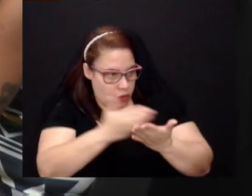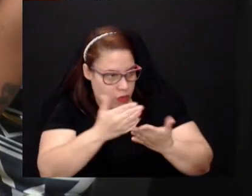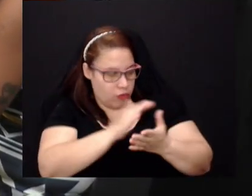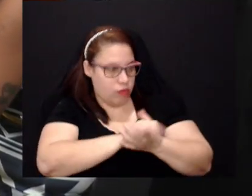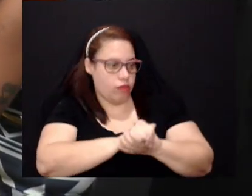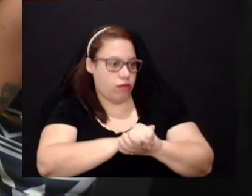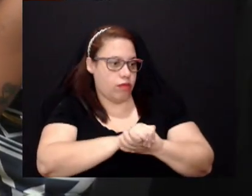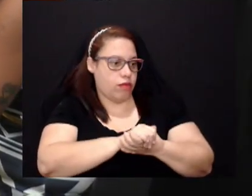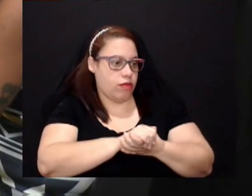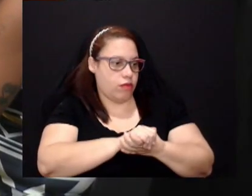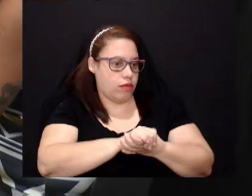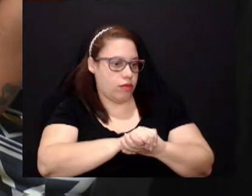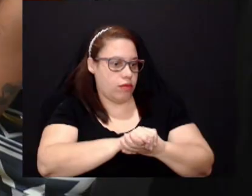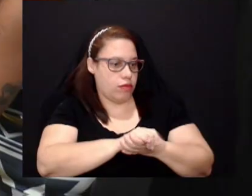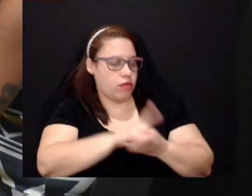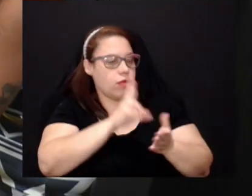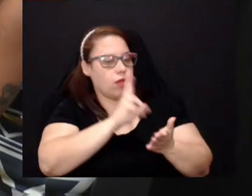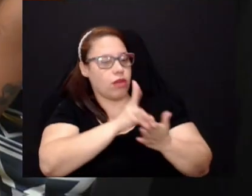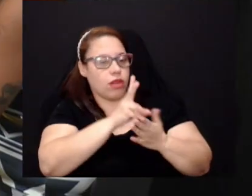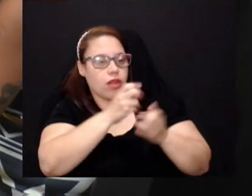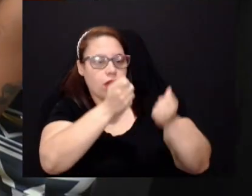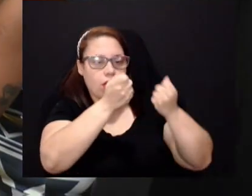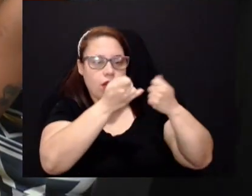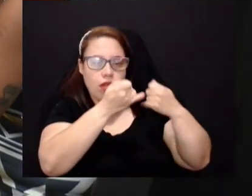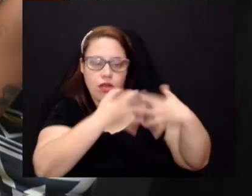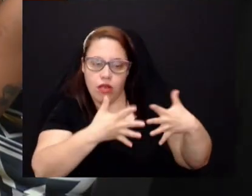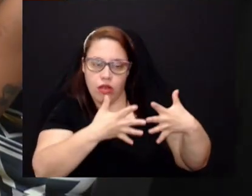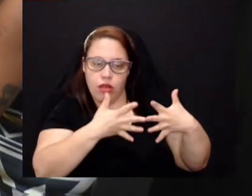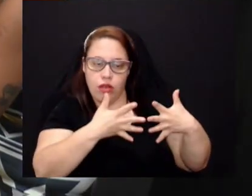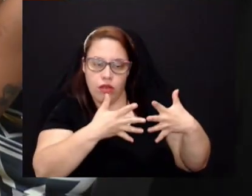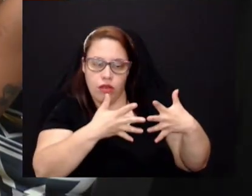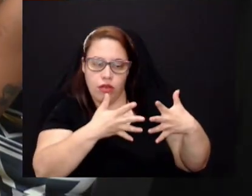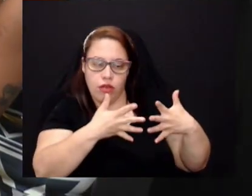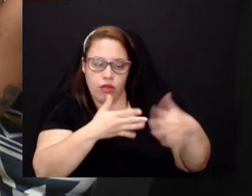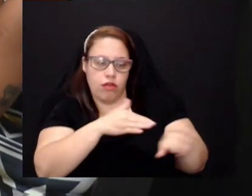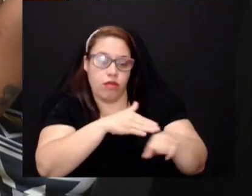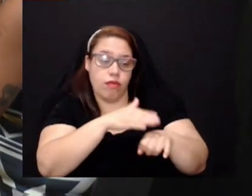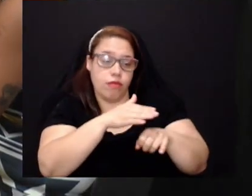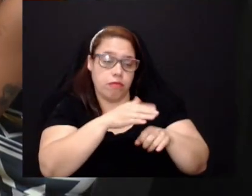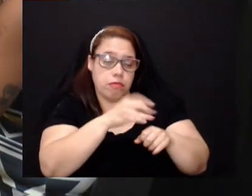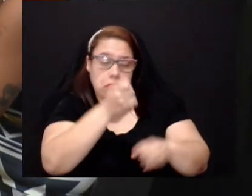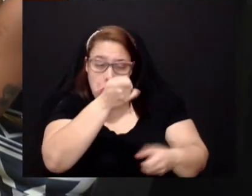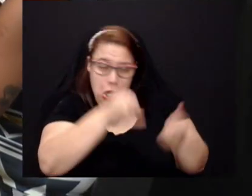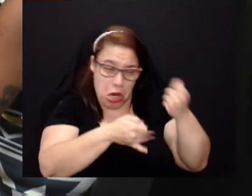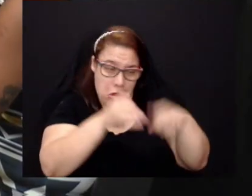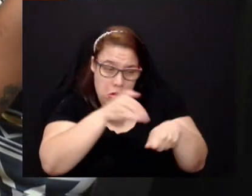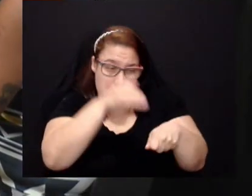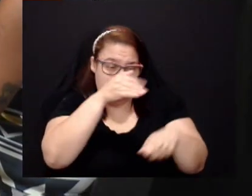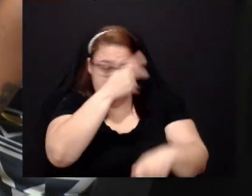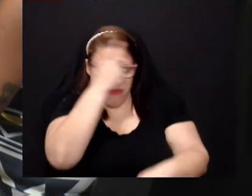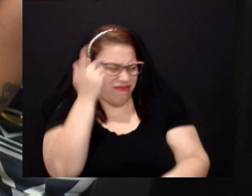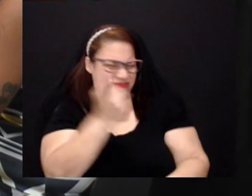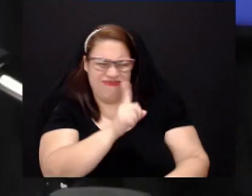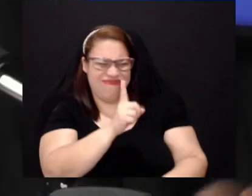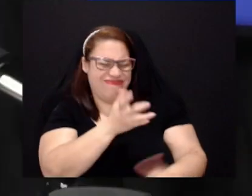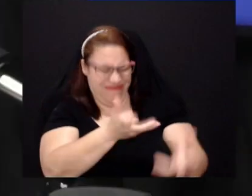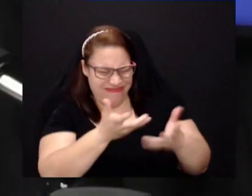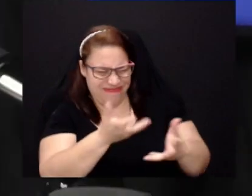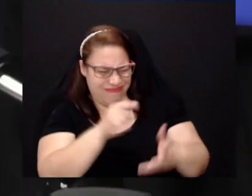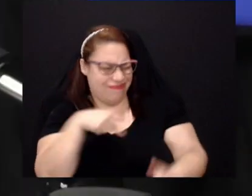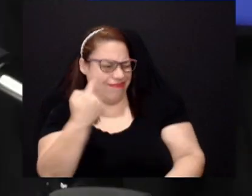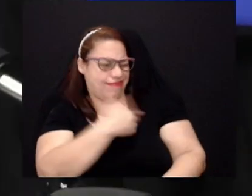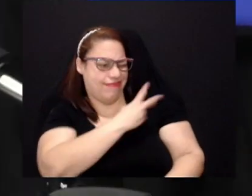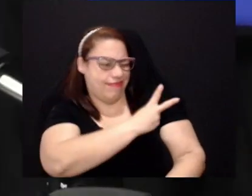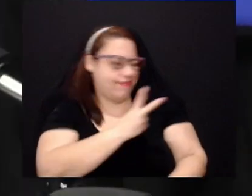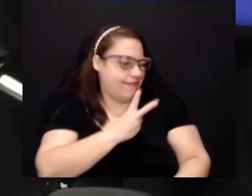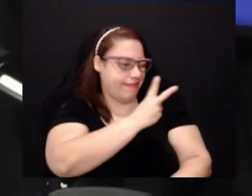sempre faço uma descrição um pouco mais alongada dos convidados, mas hoje eu falei, não, eu quero que as nossas convidadas se